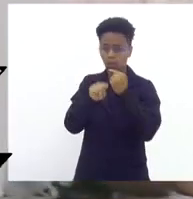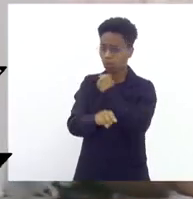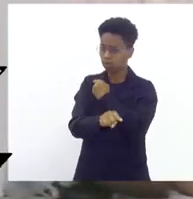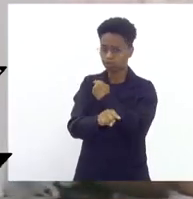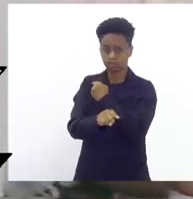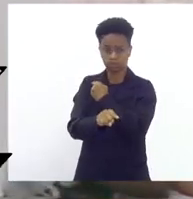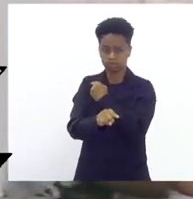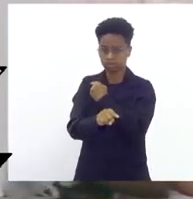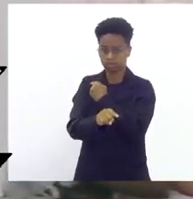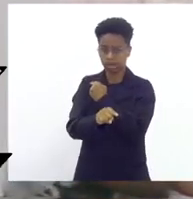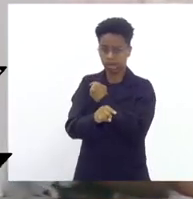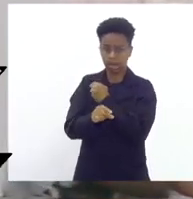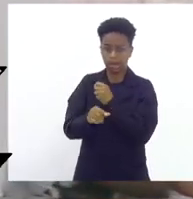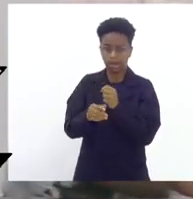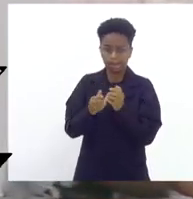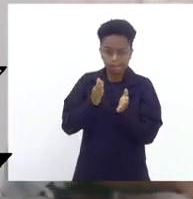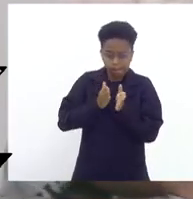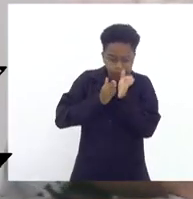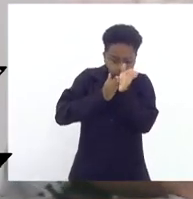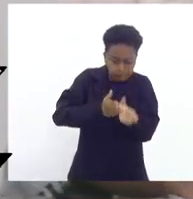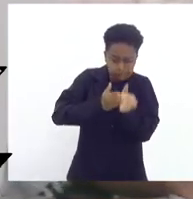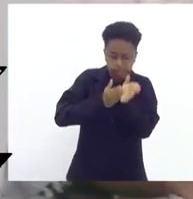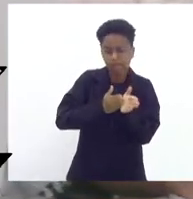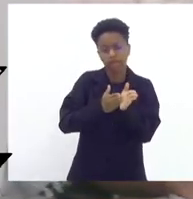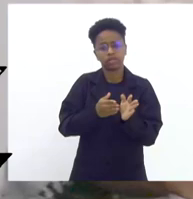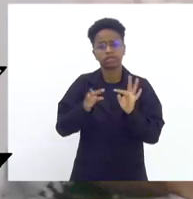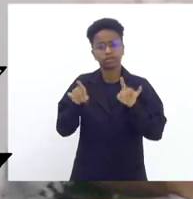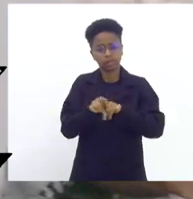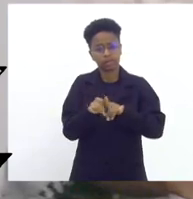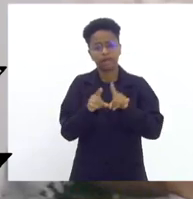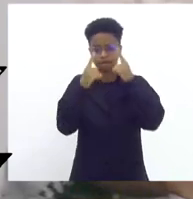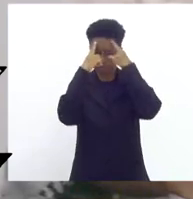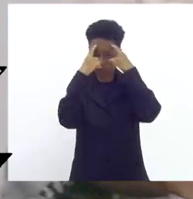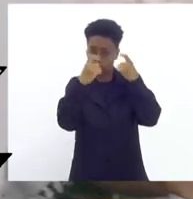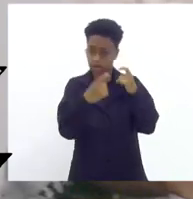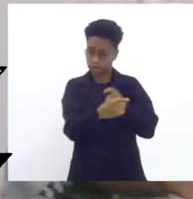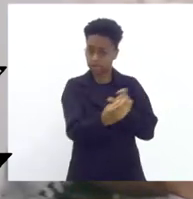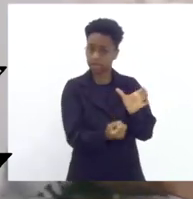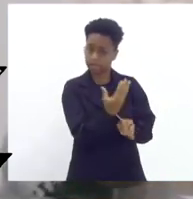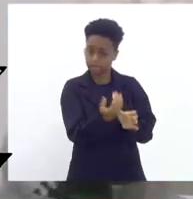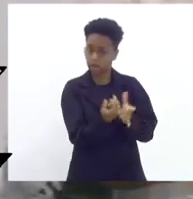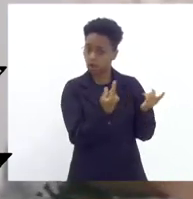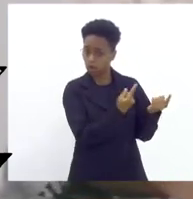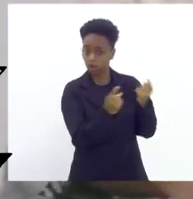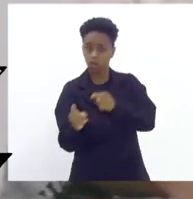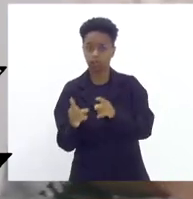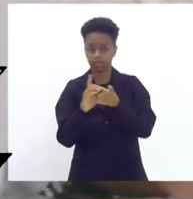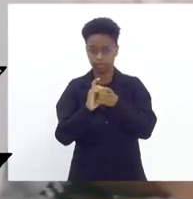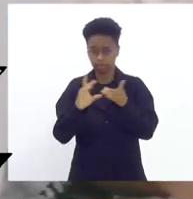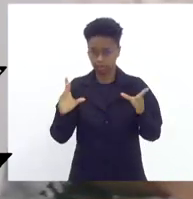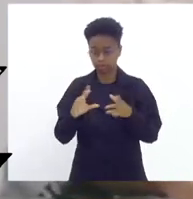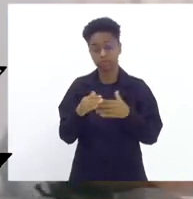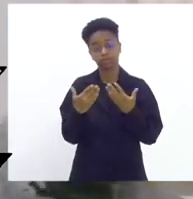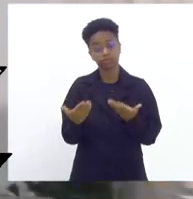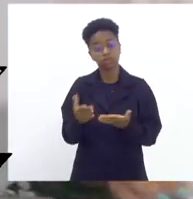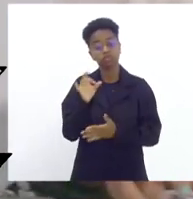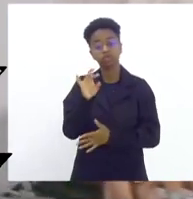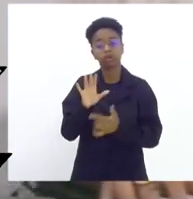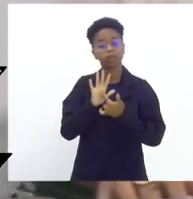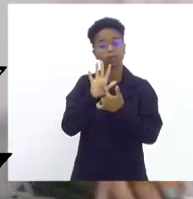ao fundamentalismo é toda violência que ele produz inclusive contra a democracia então só para